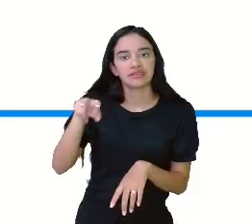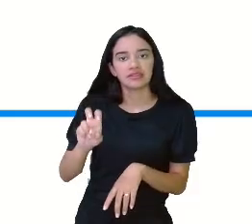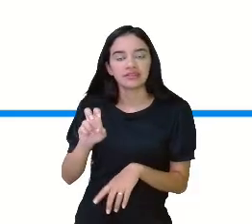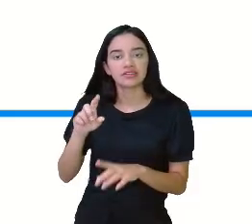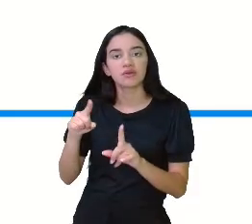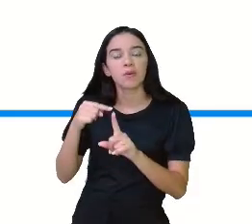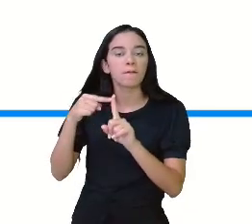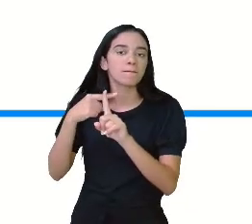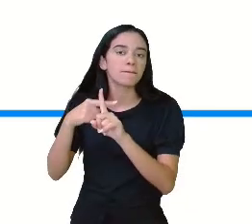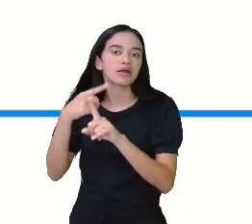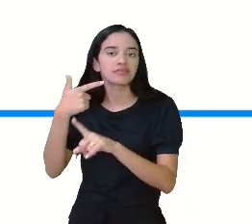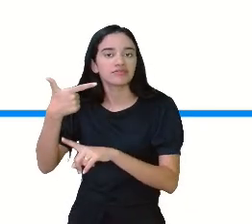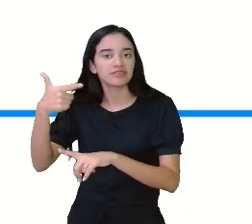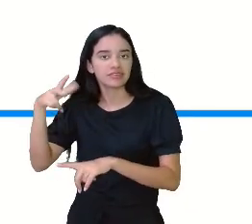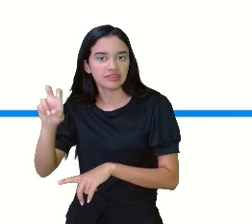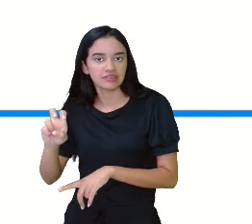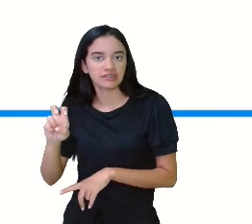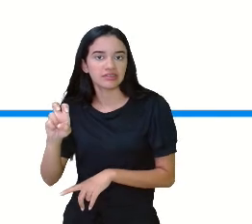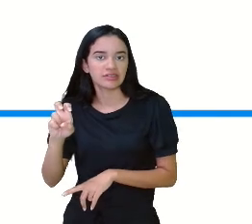mais 25.